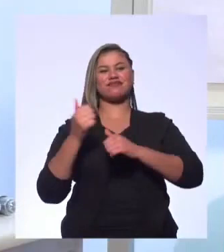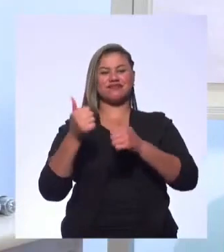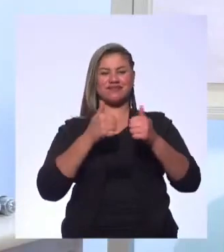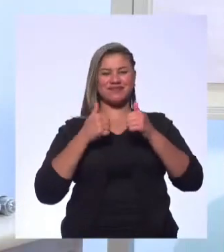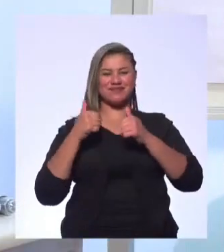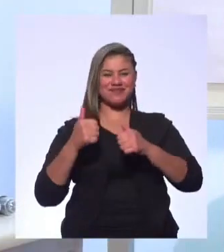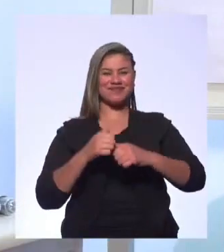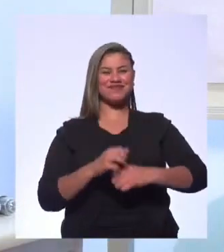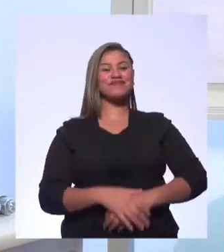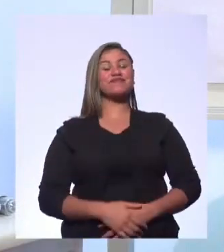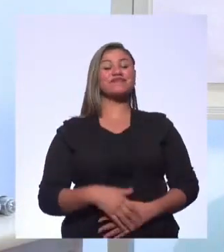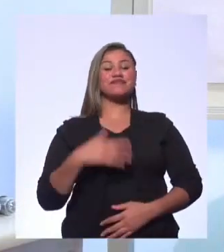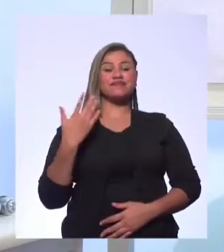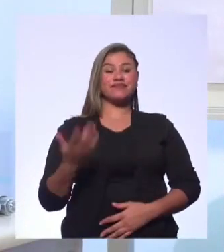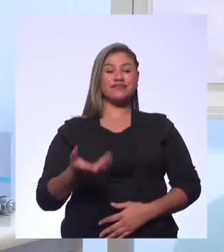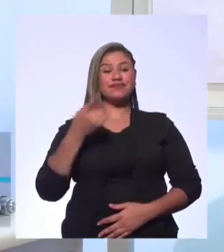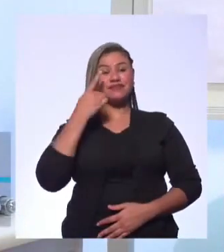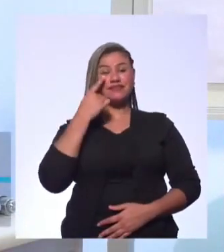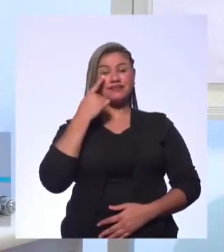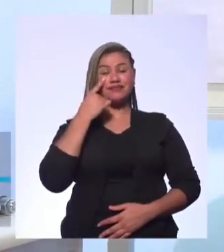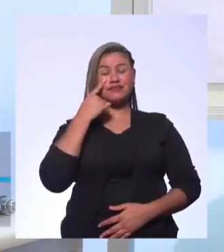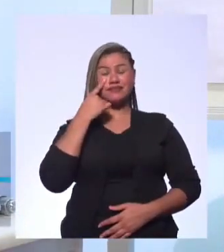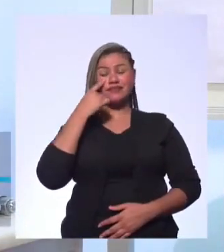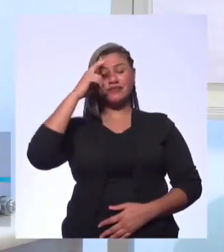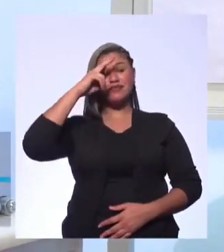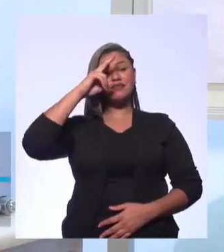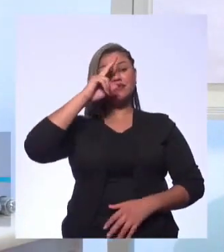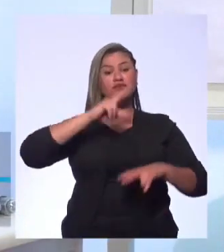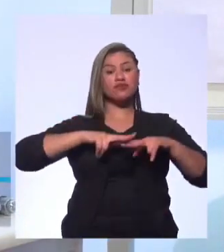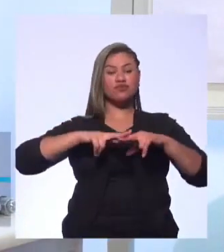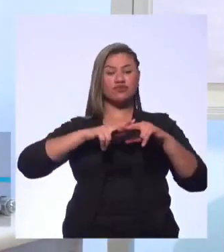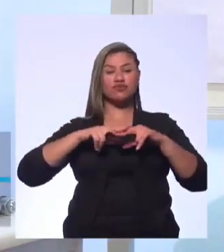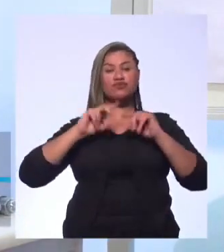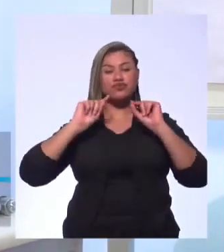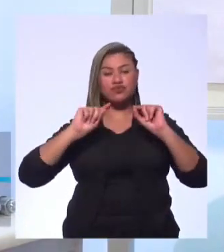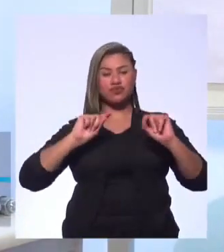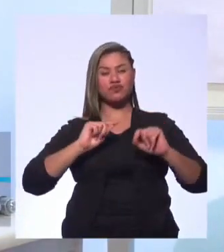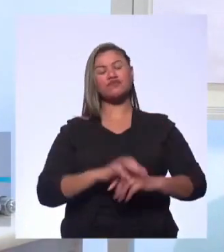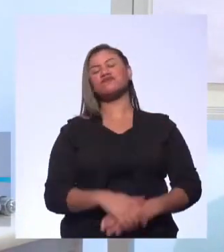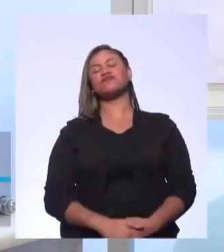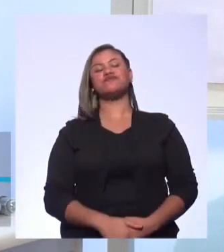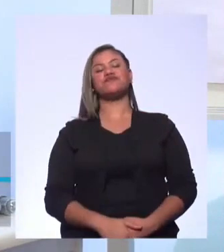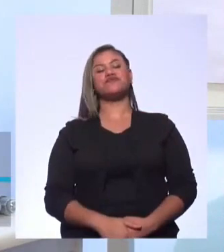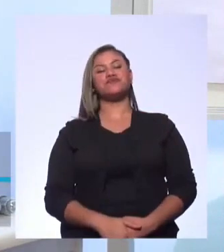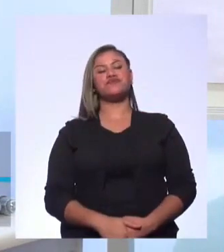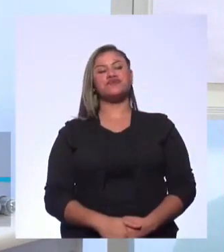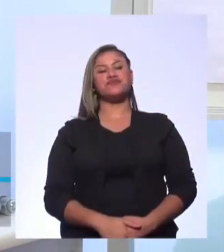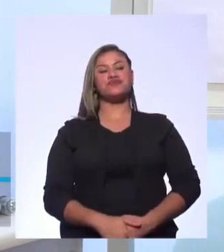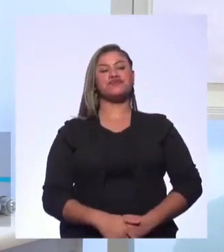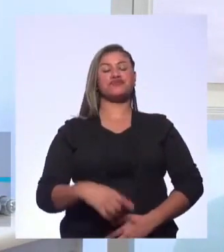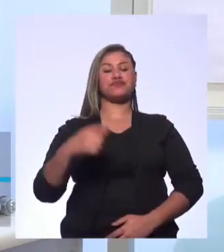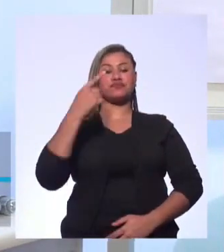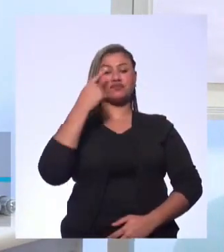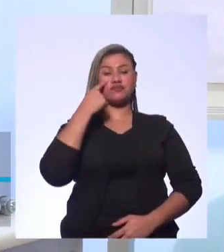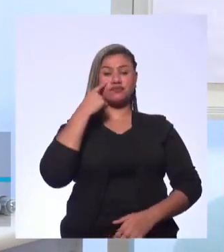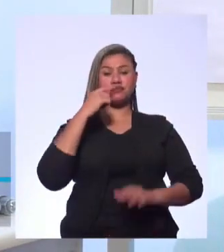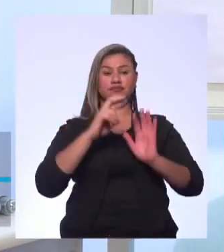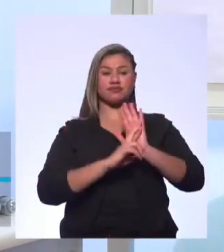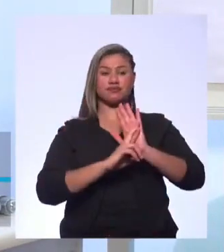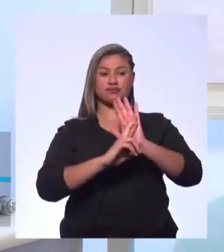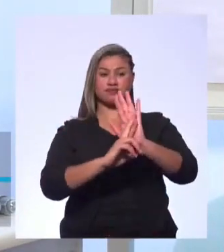vocês? Então, vamos recordar um pouquinho a nossa aula passada. O que nós falamos da aula passada, lembra? Que nós vimos a